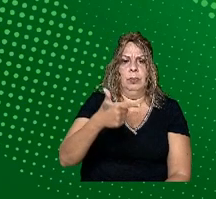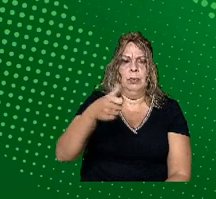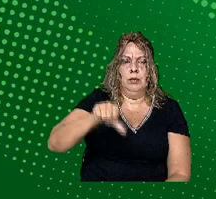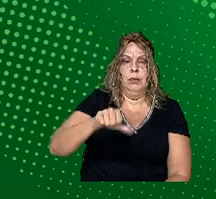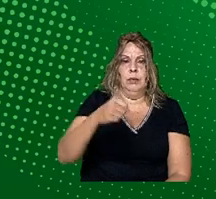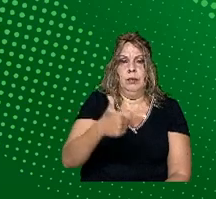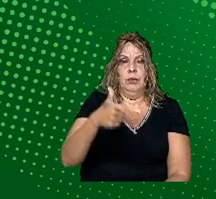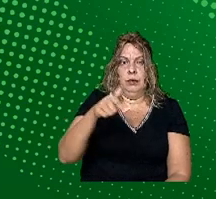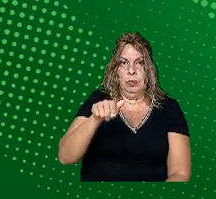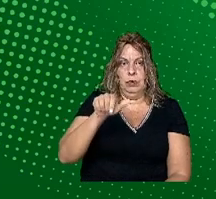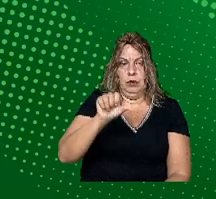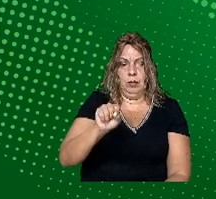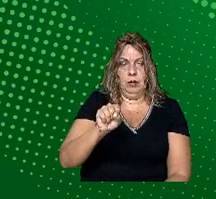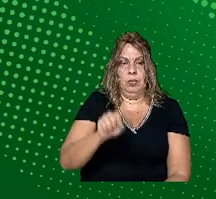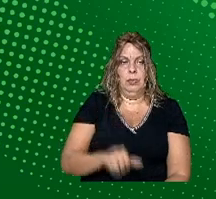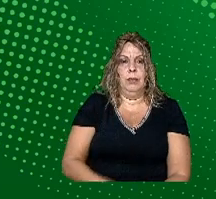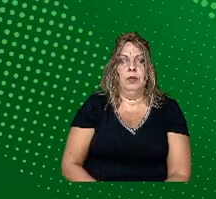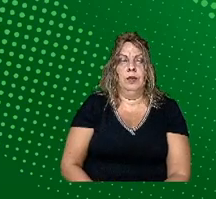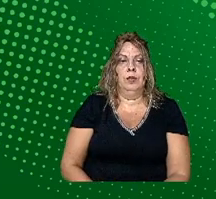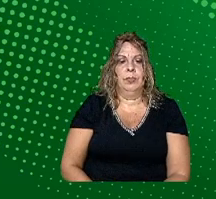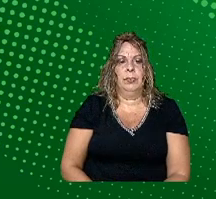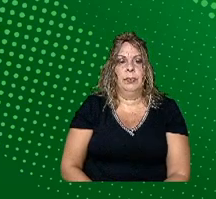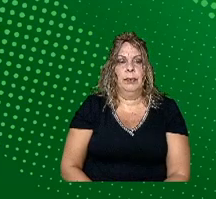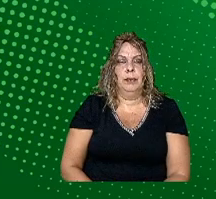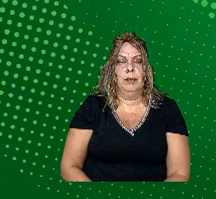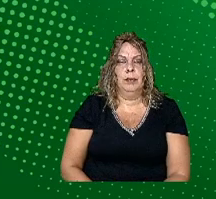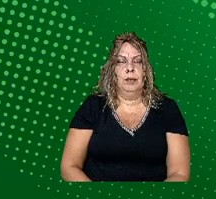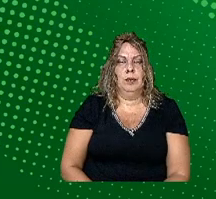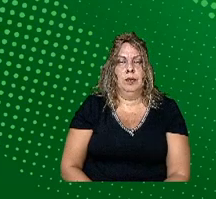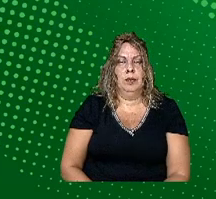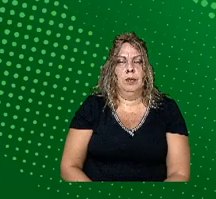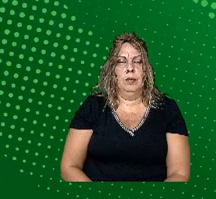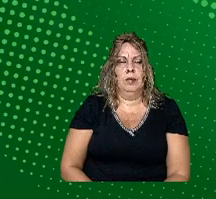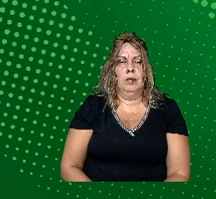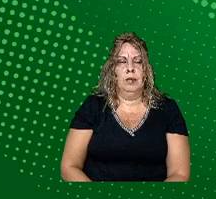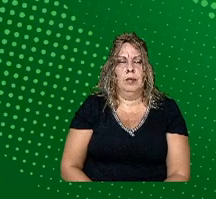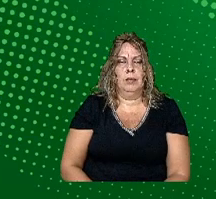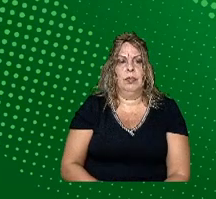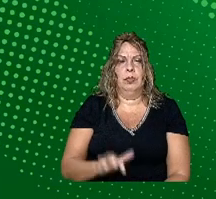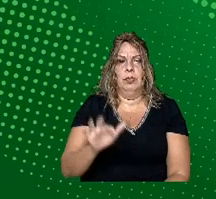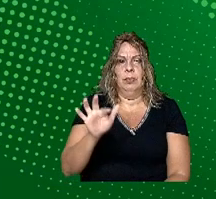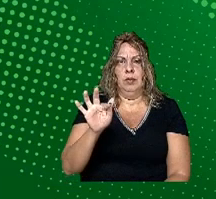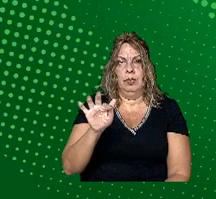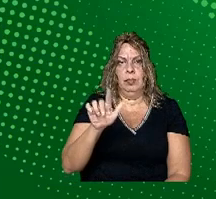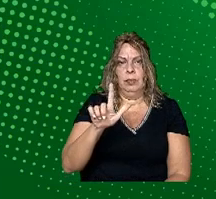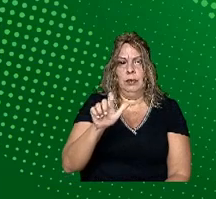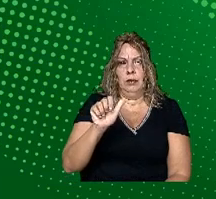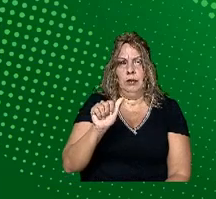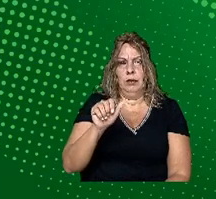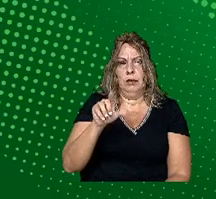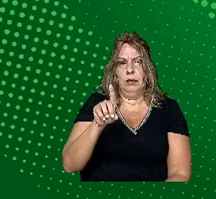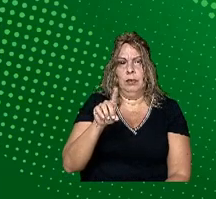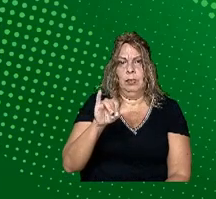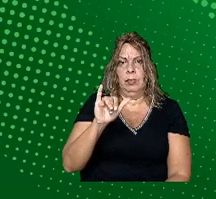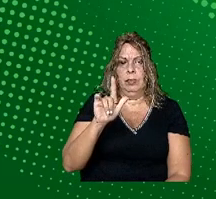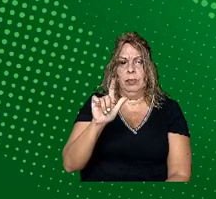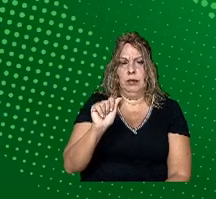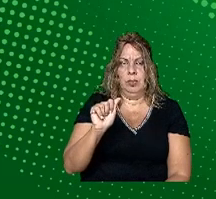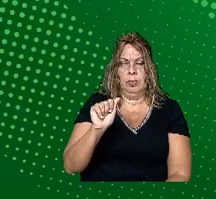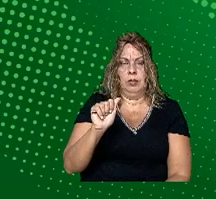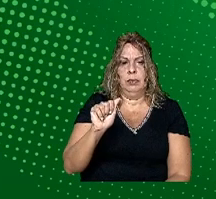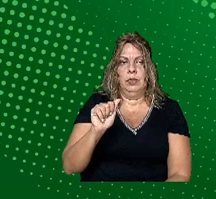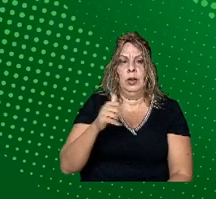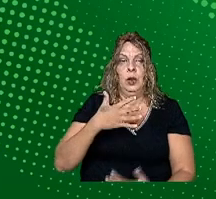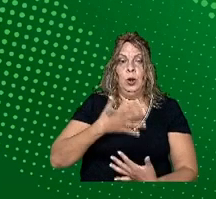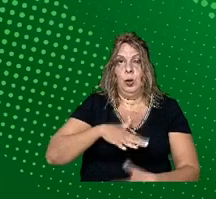219278. 219278. A Flávia... Fládila Gutierrez, lá em Glória,